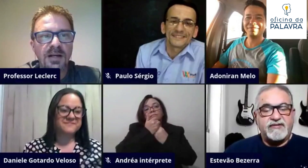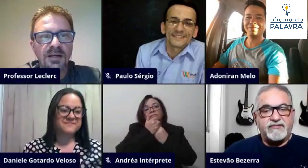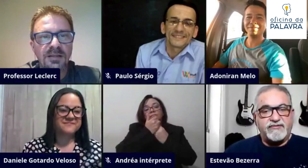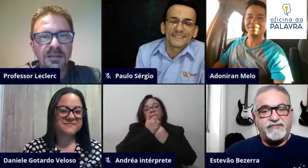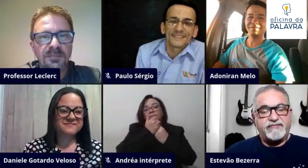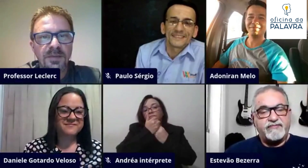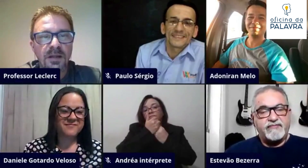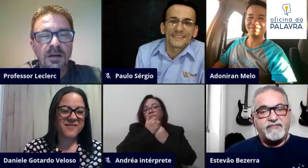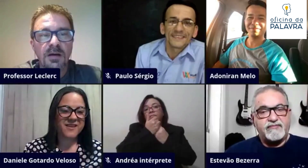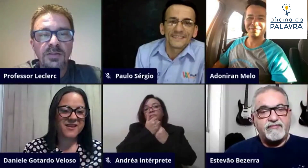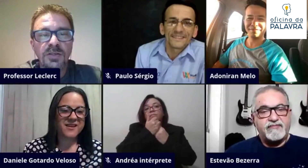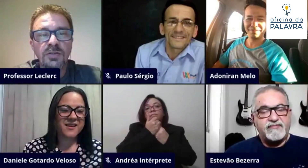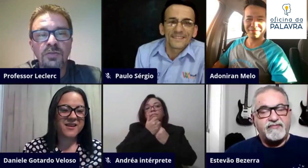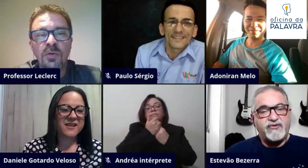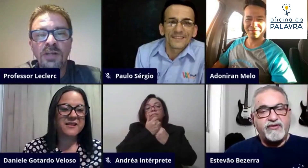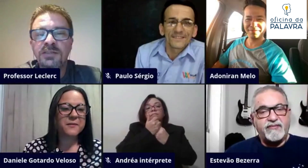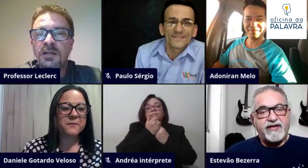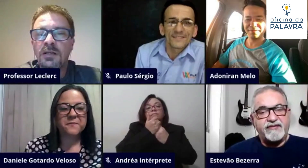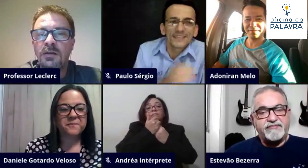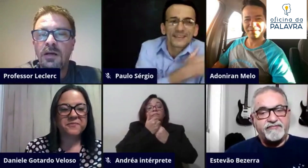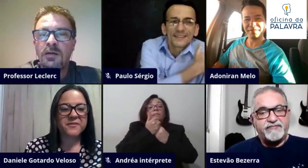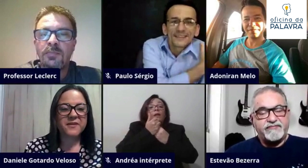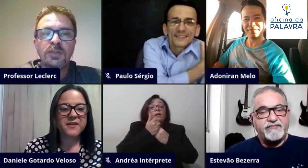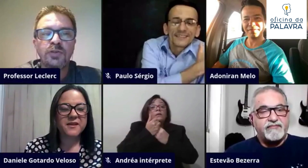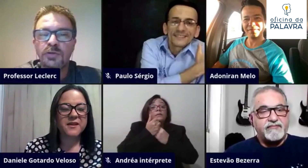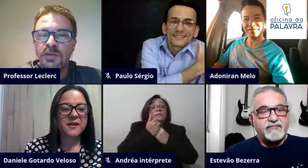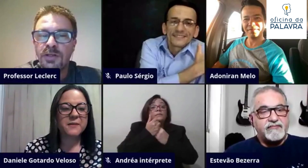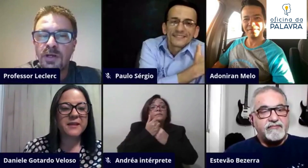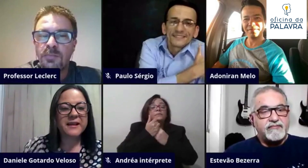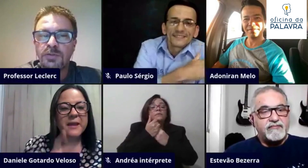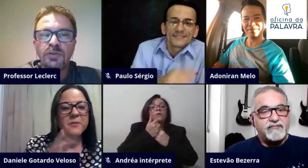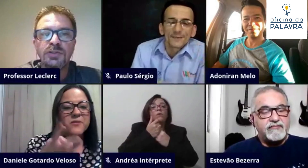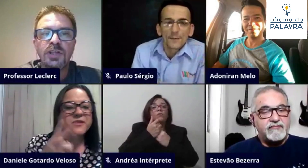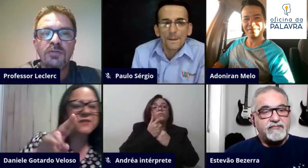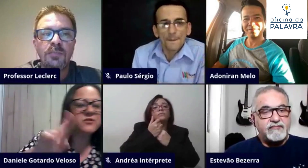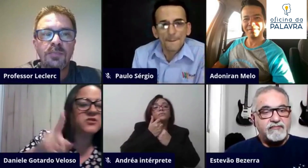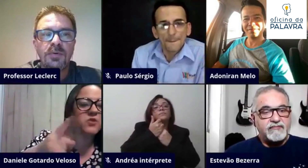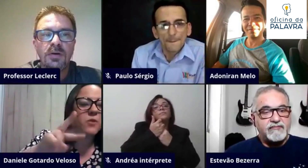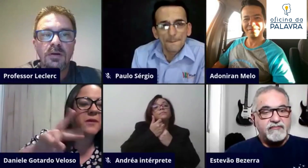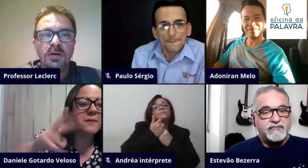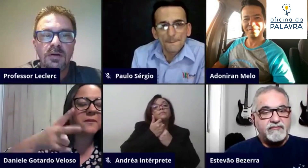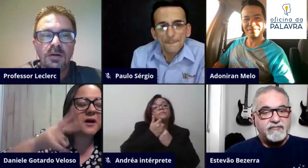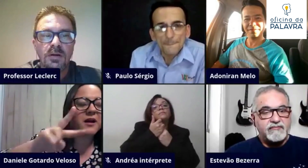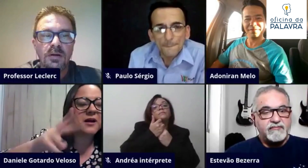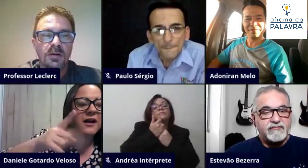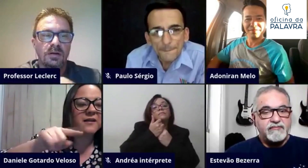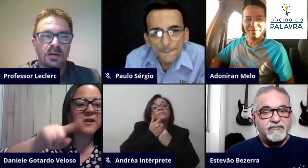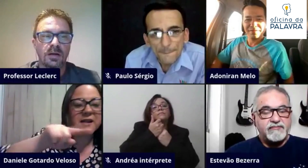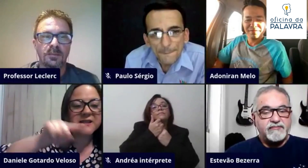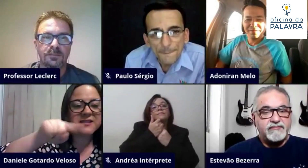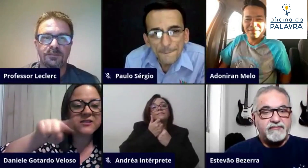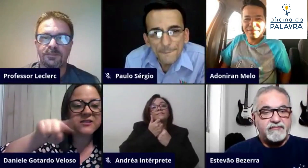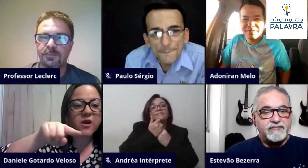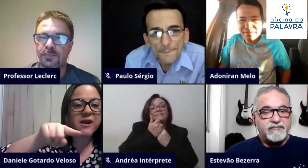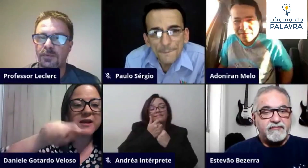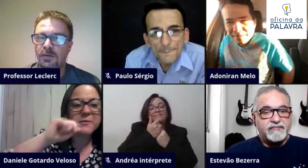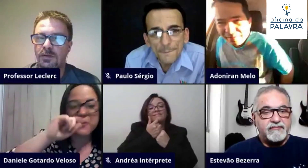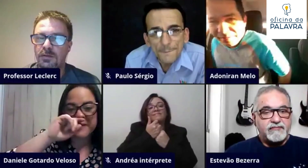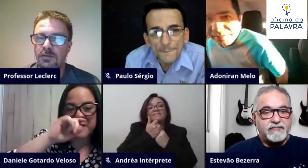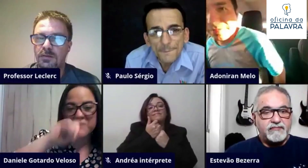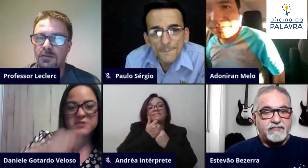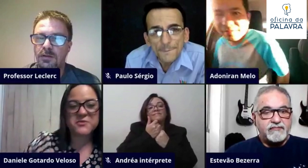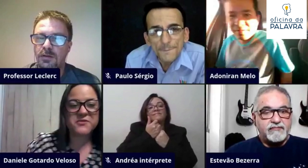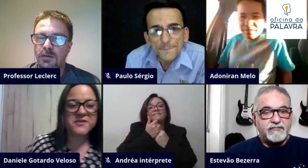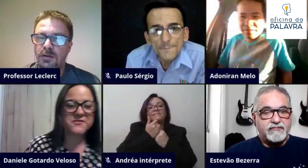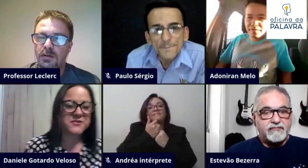Muito bacana, né? Isso mostra, pastor Adoniran... Aproveitando, desculpa, essa troca aí